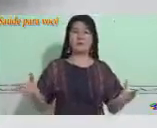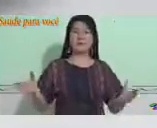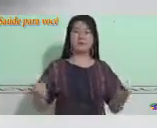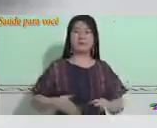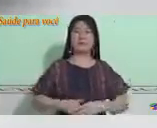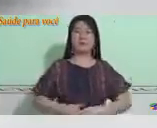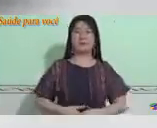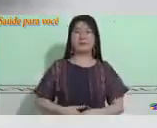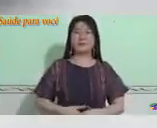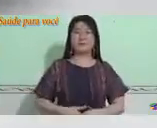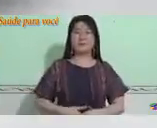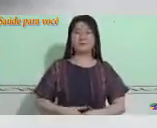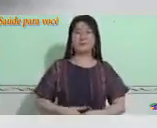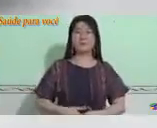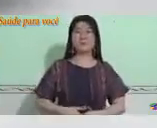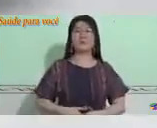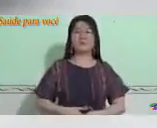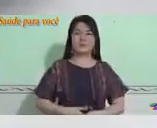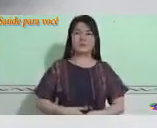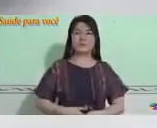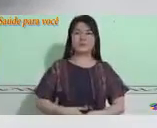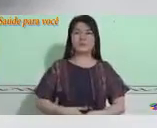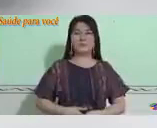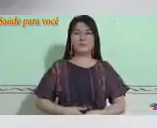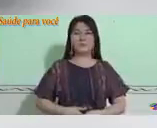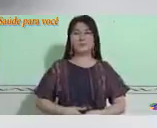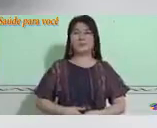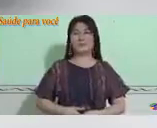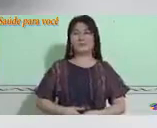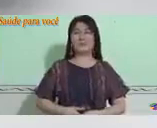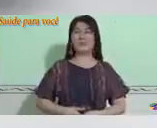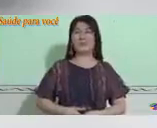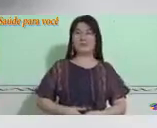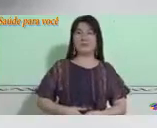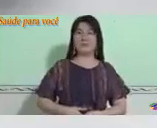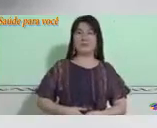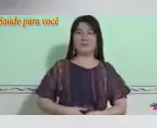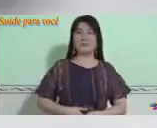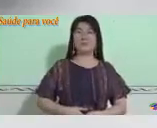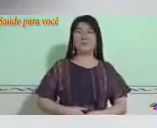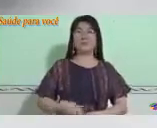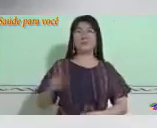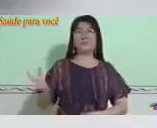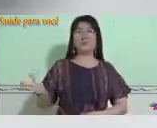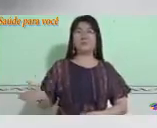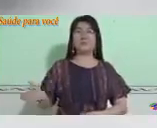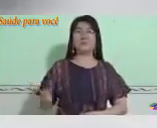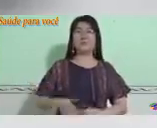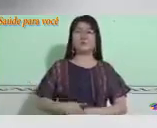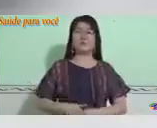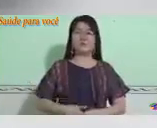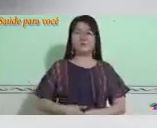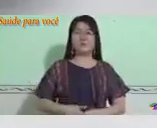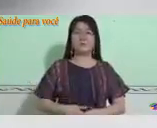Palecitina desoja também contém colina e vírgula, por isso vírgula pode ser utilizada como aditivo alimentar ou como suplemento